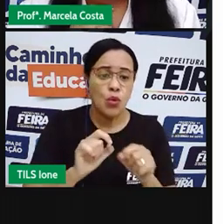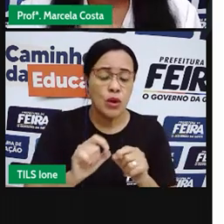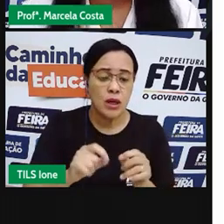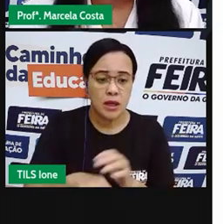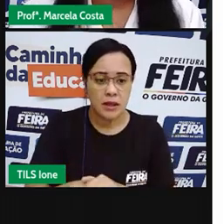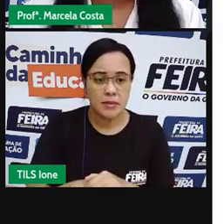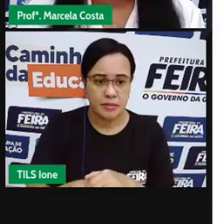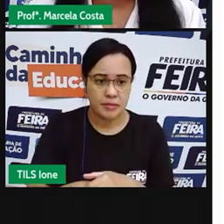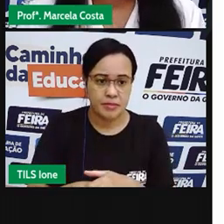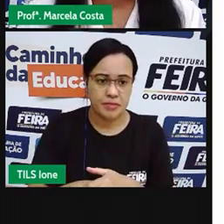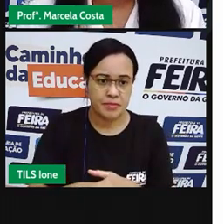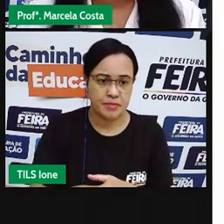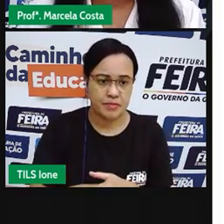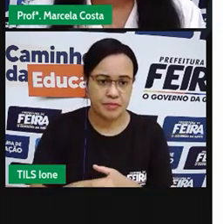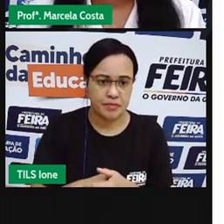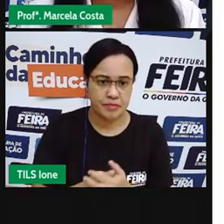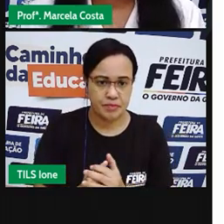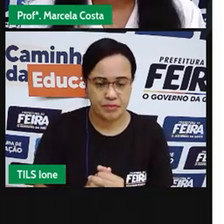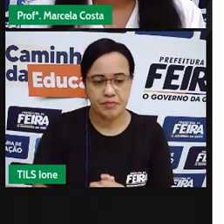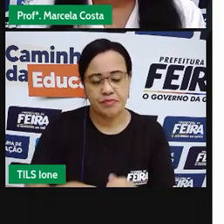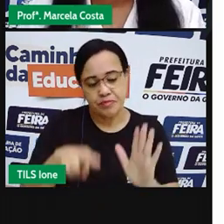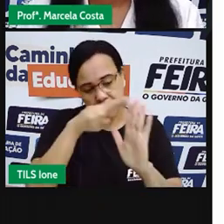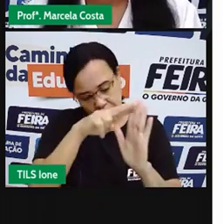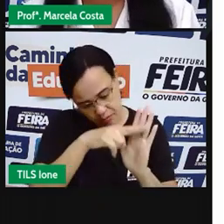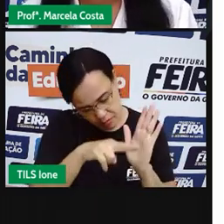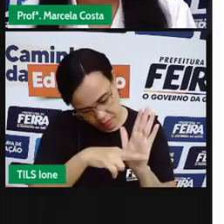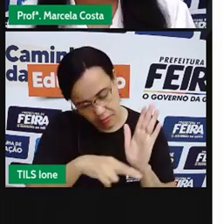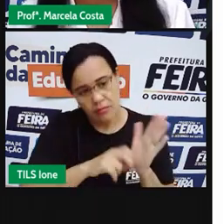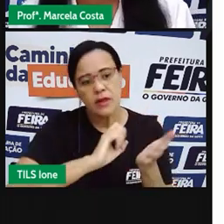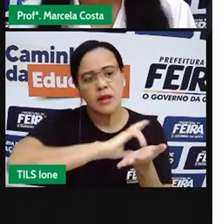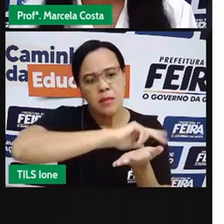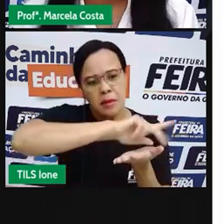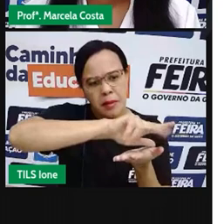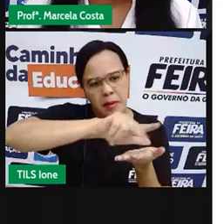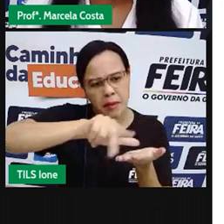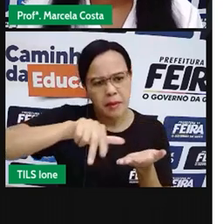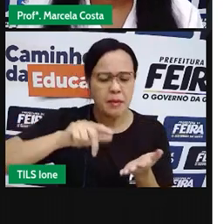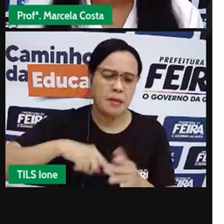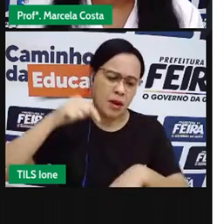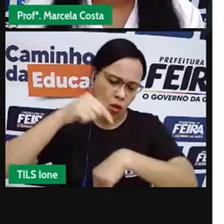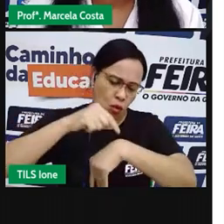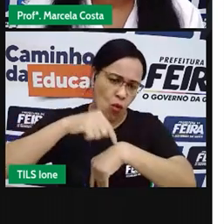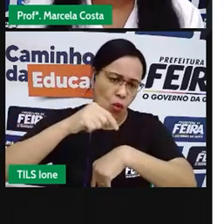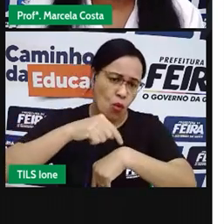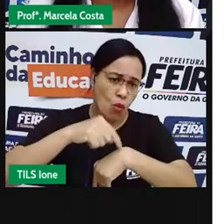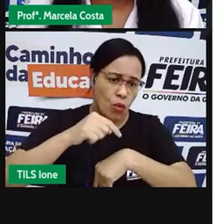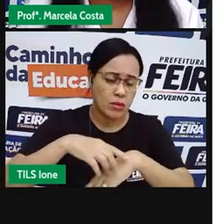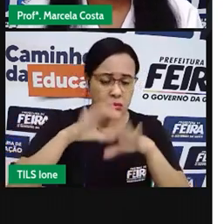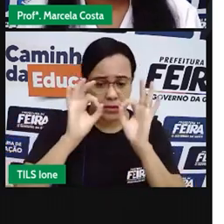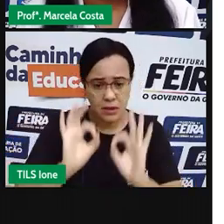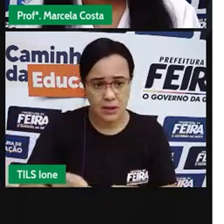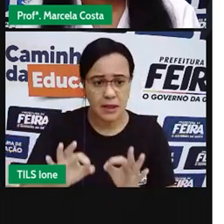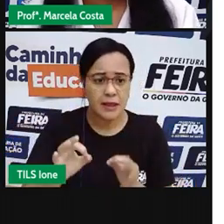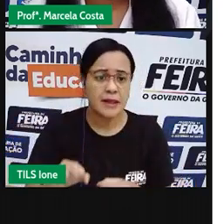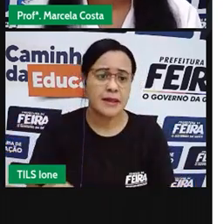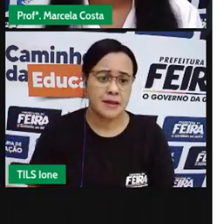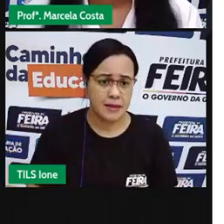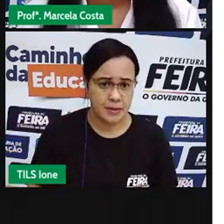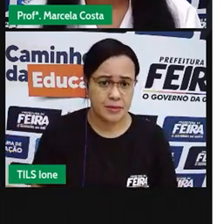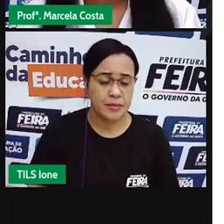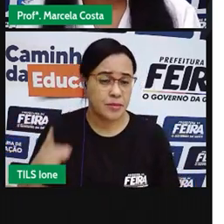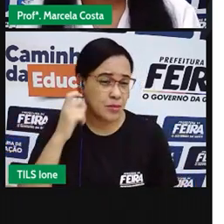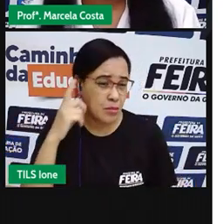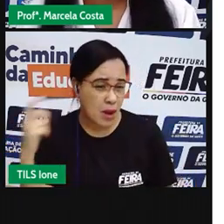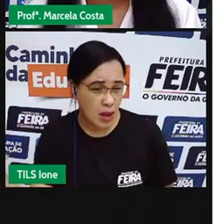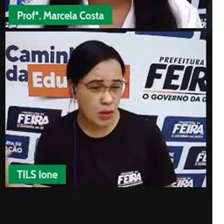ela está dando algumas orientações sobre o horário, até que horário é permitido o sono,